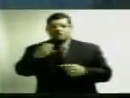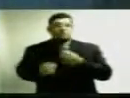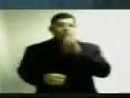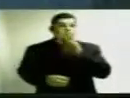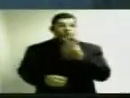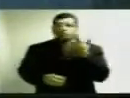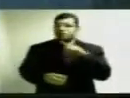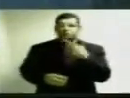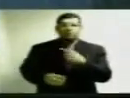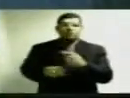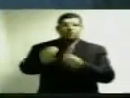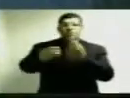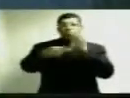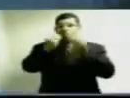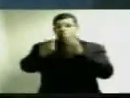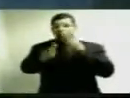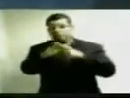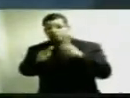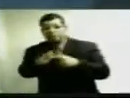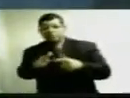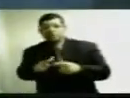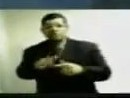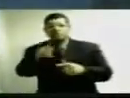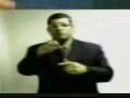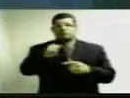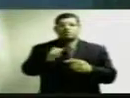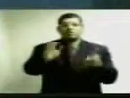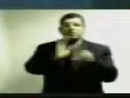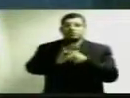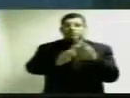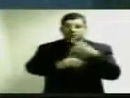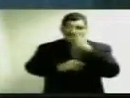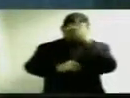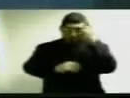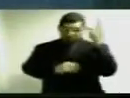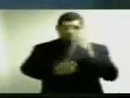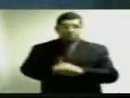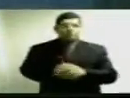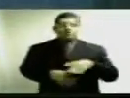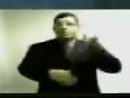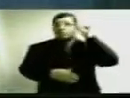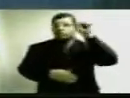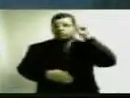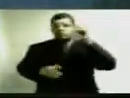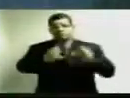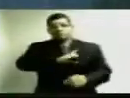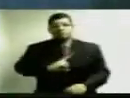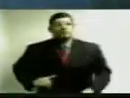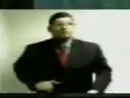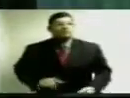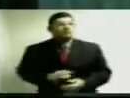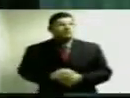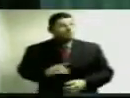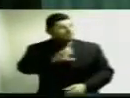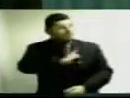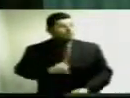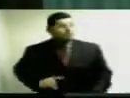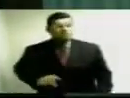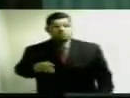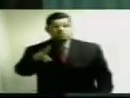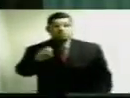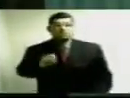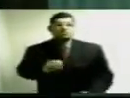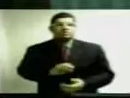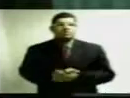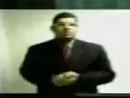Portanto, não há mais problema quanto à legitimidade da parte autora da denúncia. Ouço o deputado Luiz Castro. Deputado